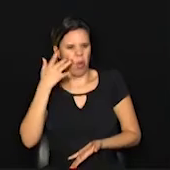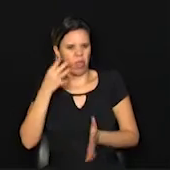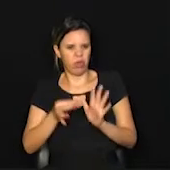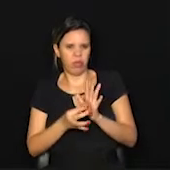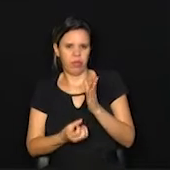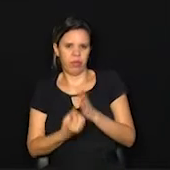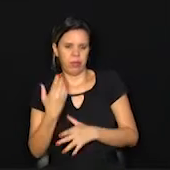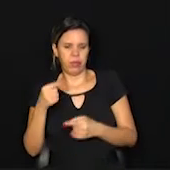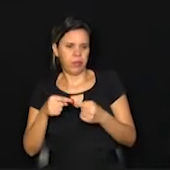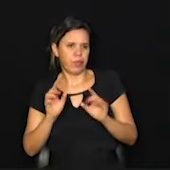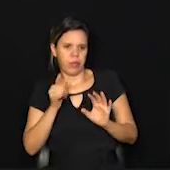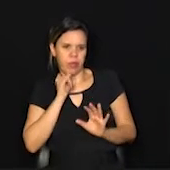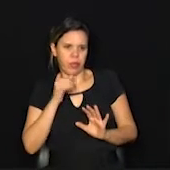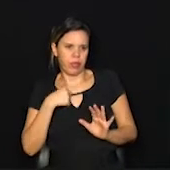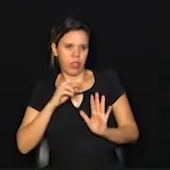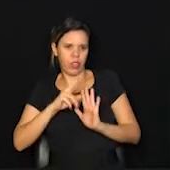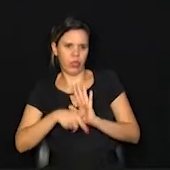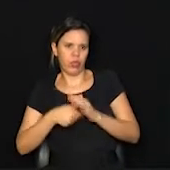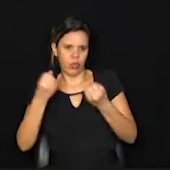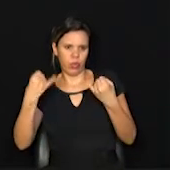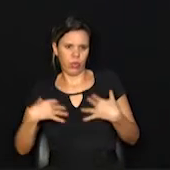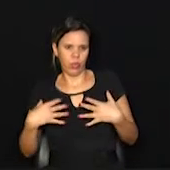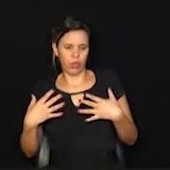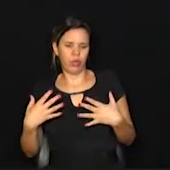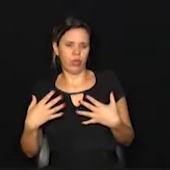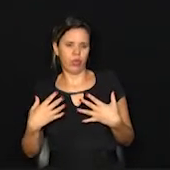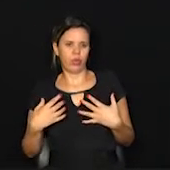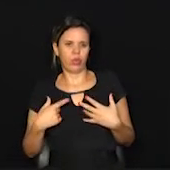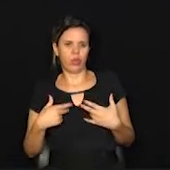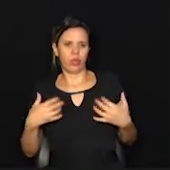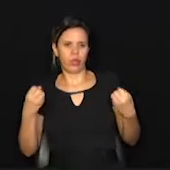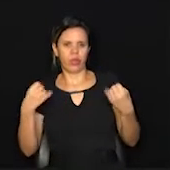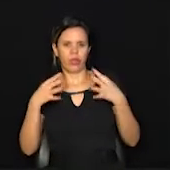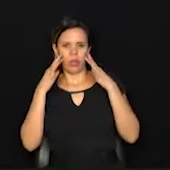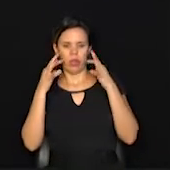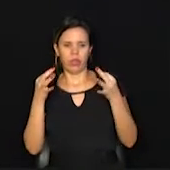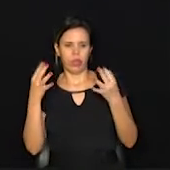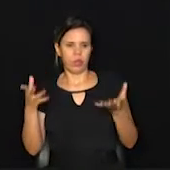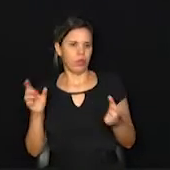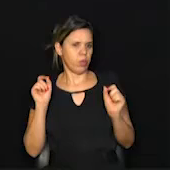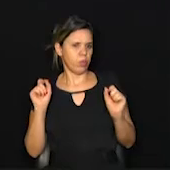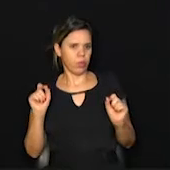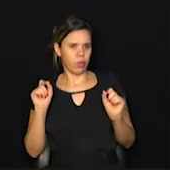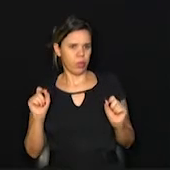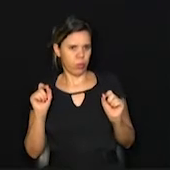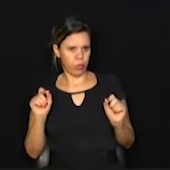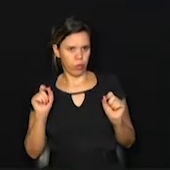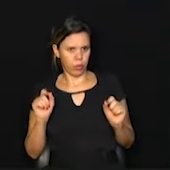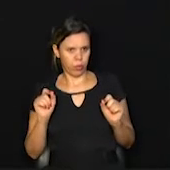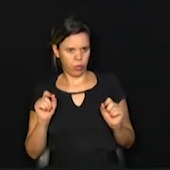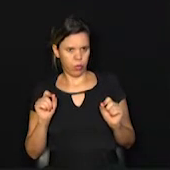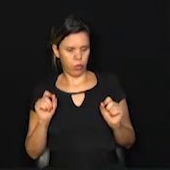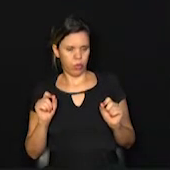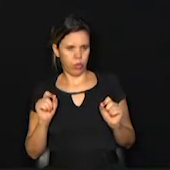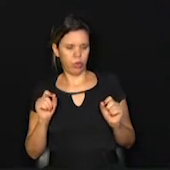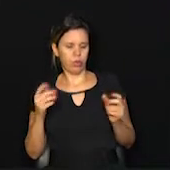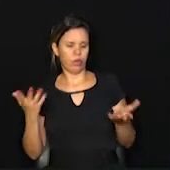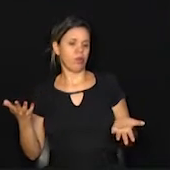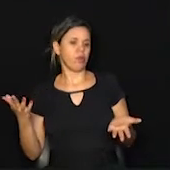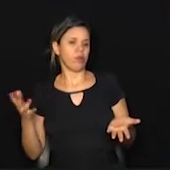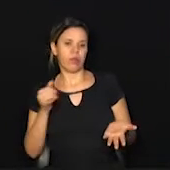opinião tem várias explicações Mas tem uma que eu queria chamar atenção aqui que é o fato de que a ditadura